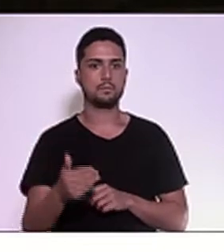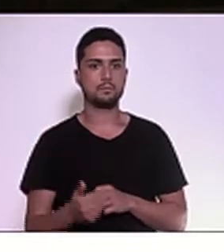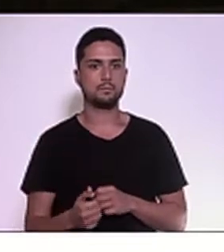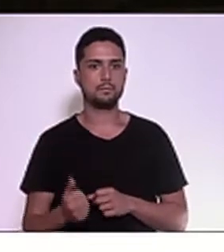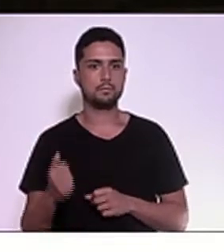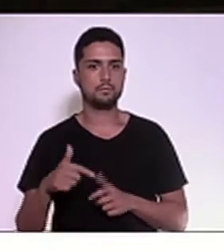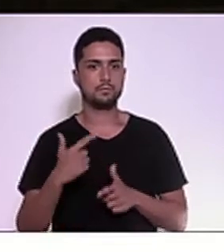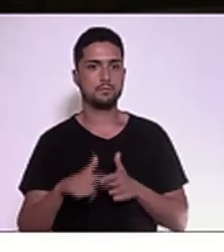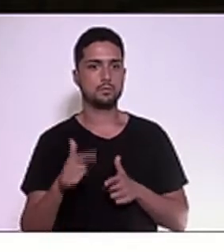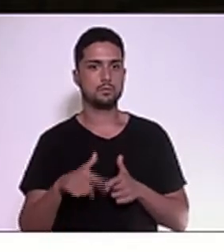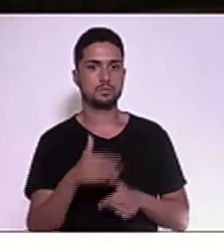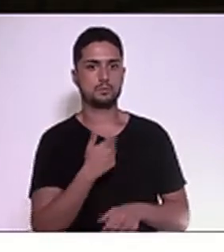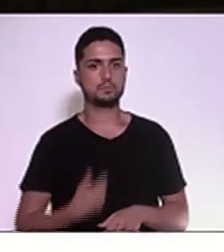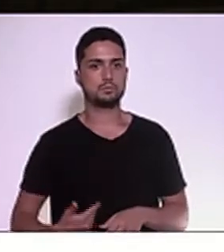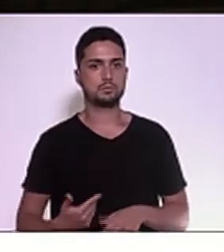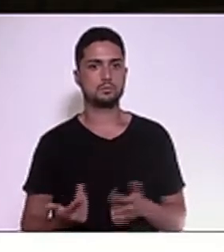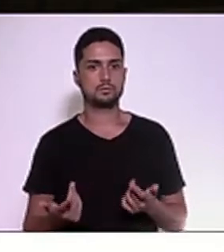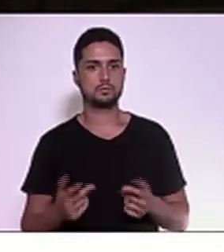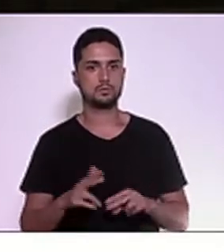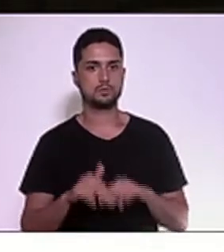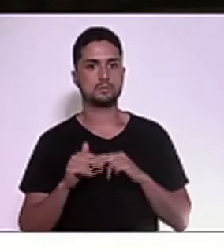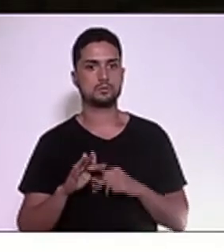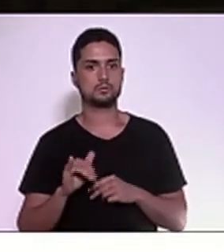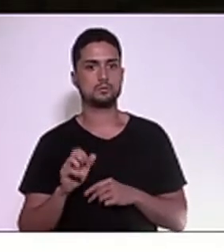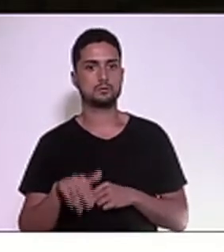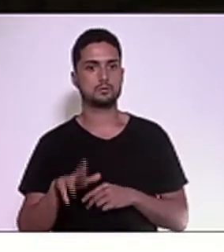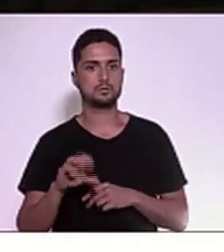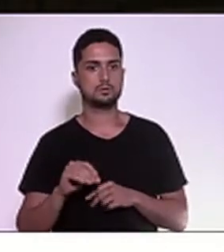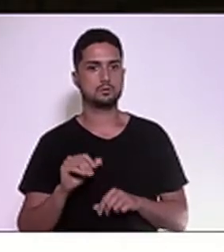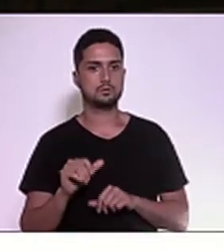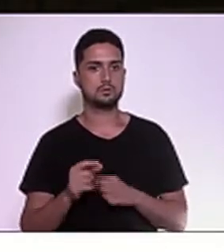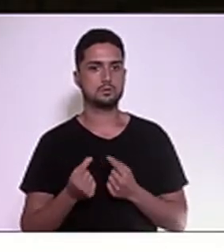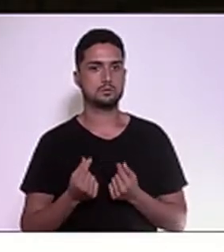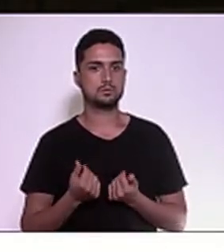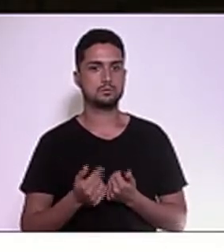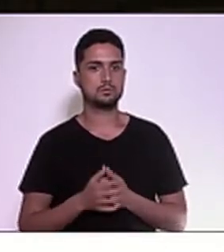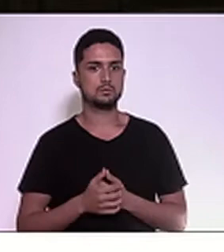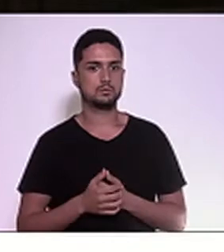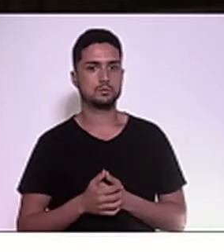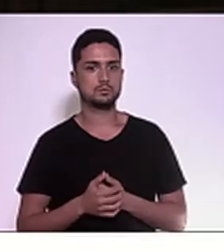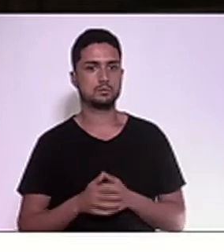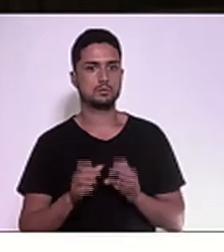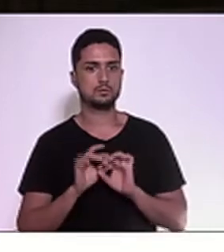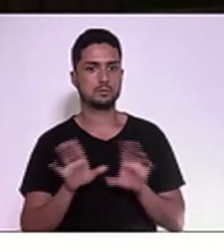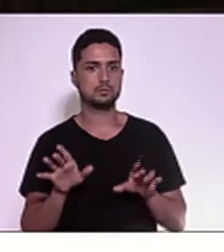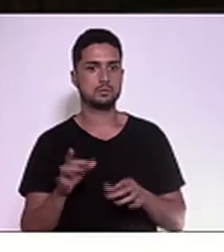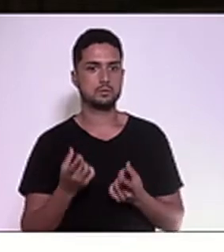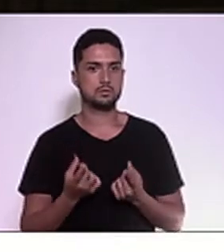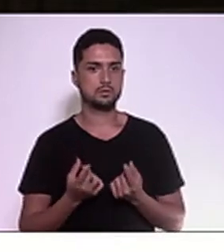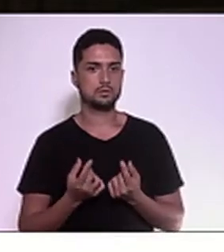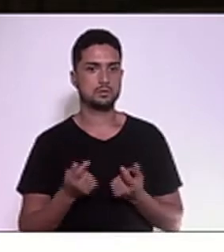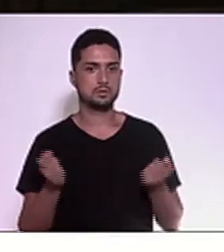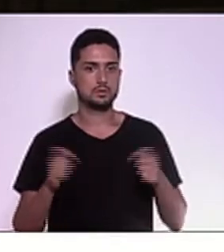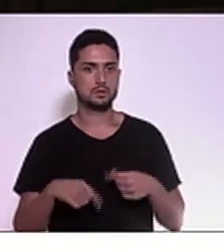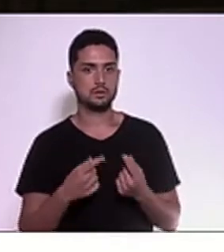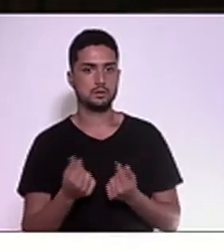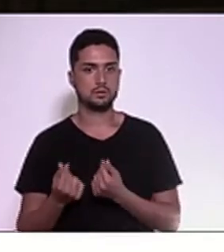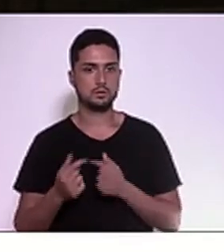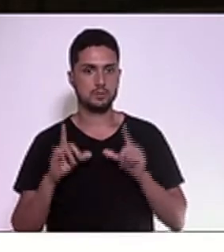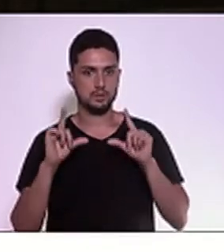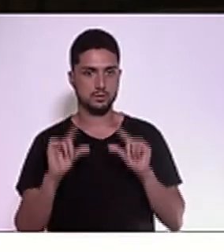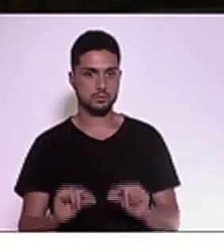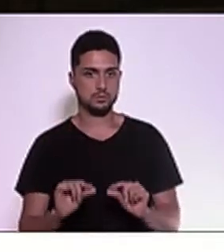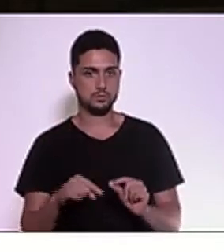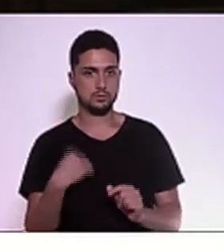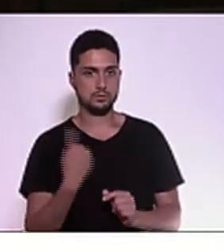na administração financeira, permitir que esse percentual seja momentaneamente reduzido.